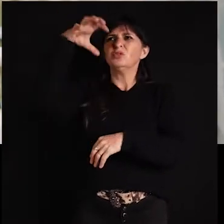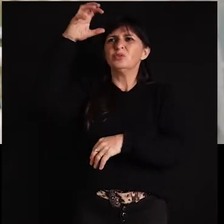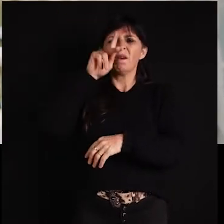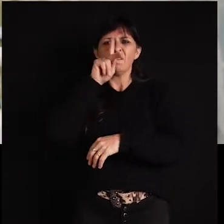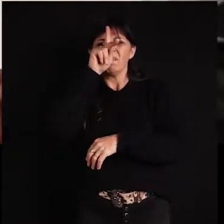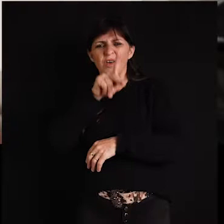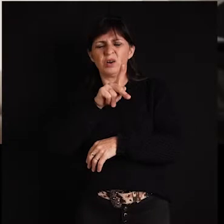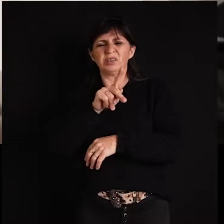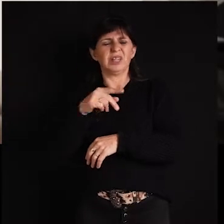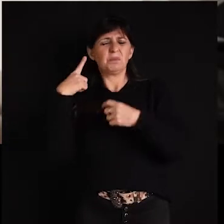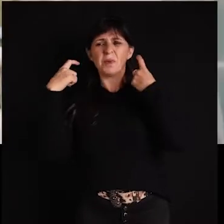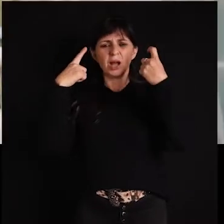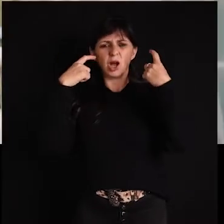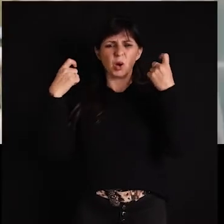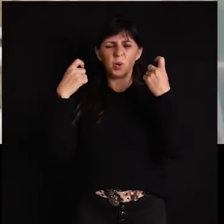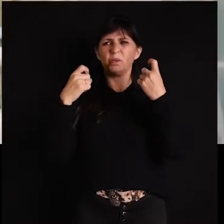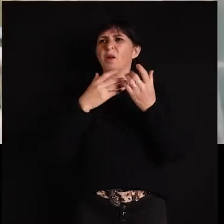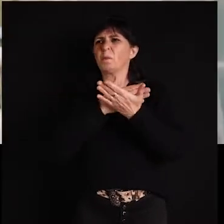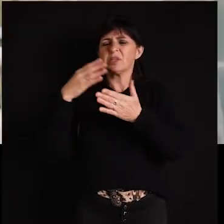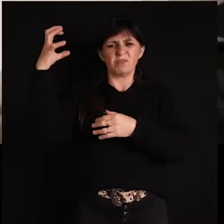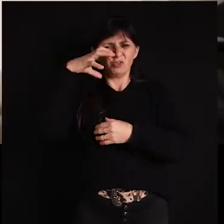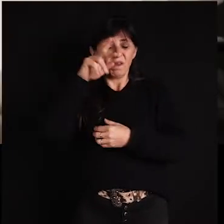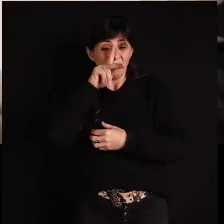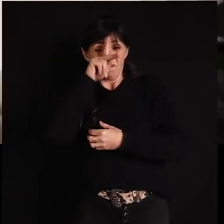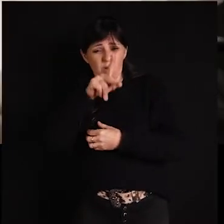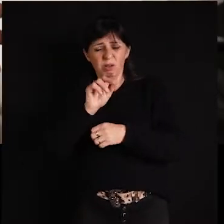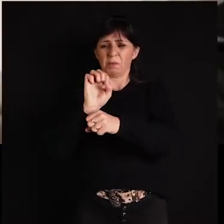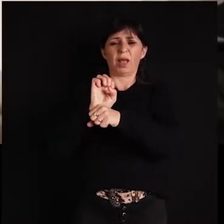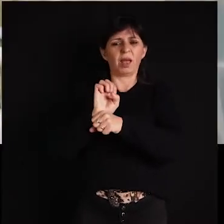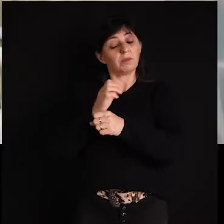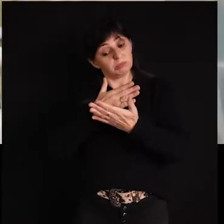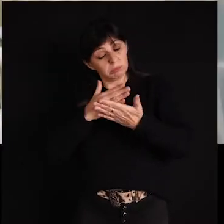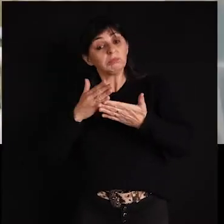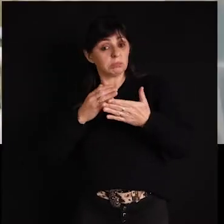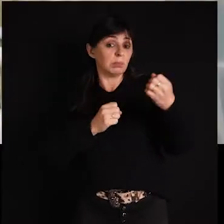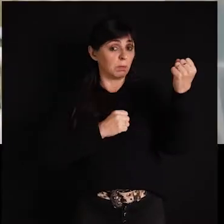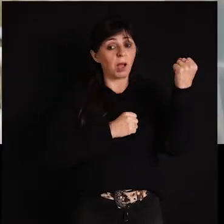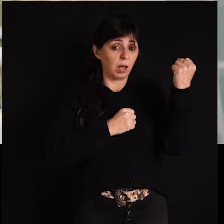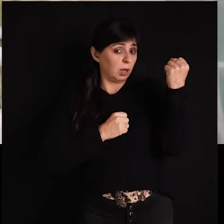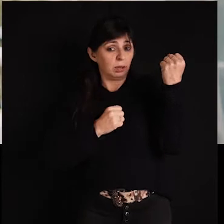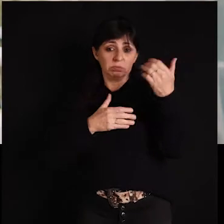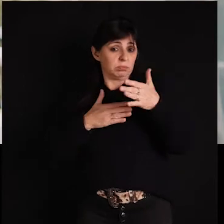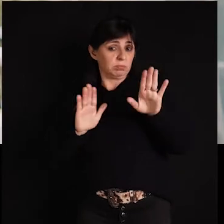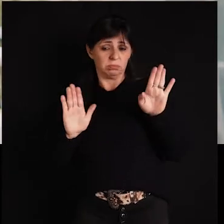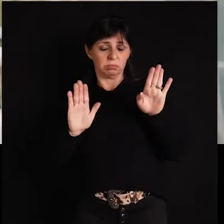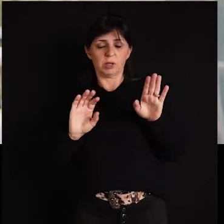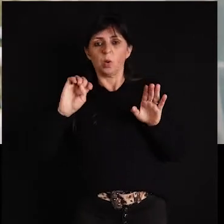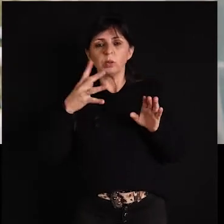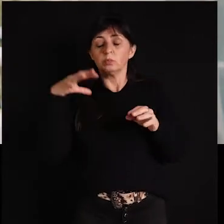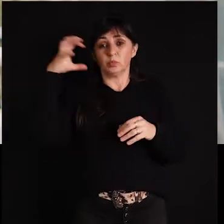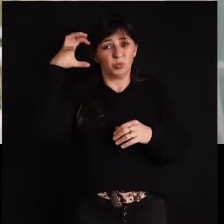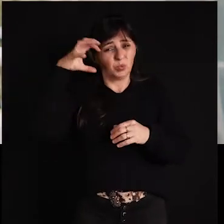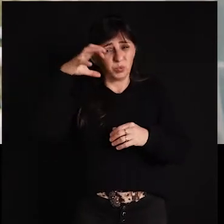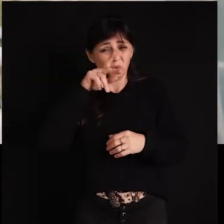aquelas tormentas, e de repente desabava a água, parava. E a gente montou e começou o baile, deu aquela bomba d'água